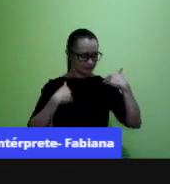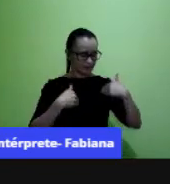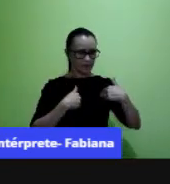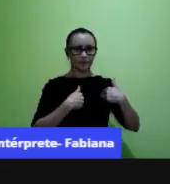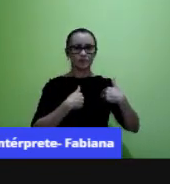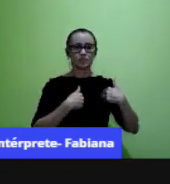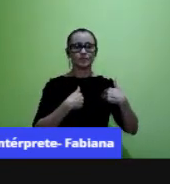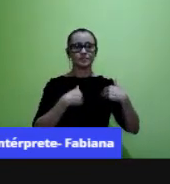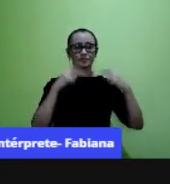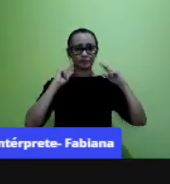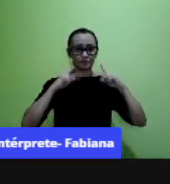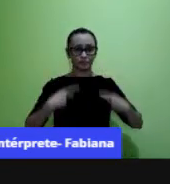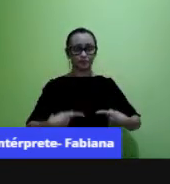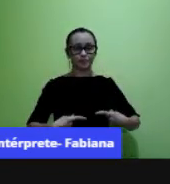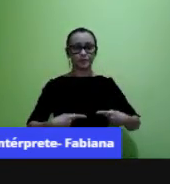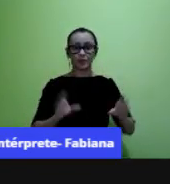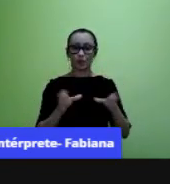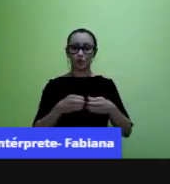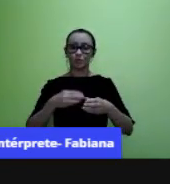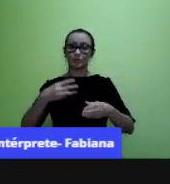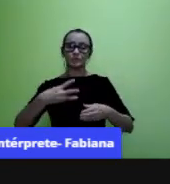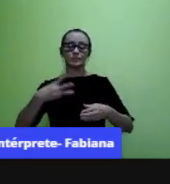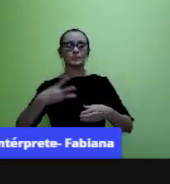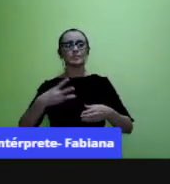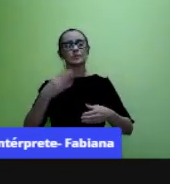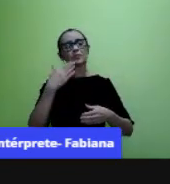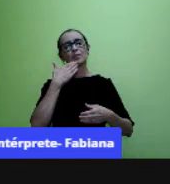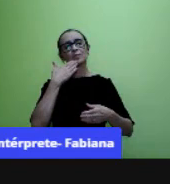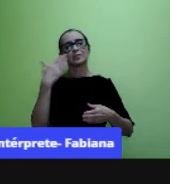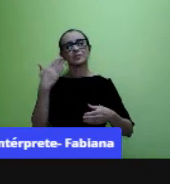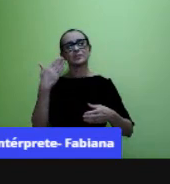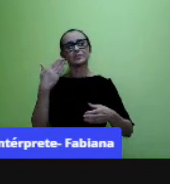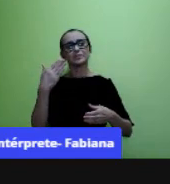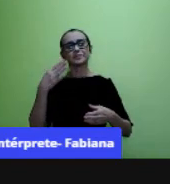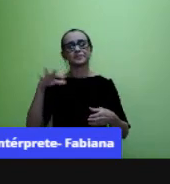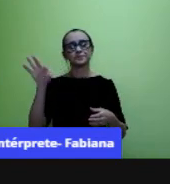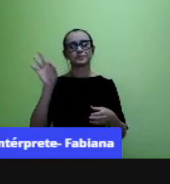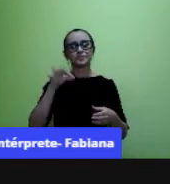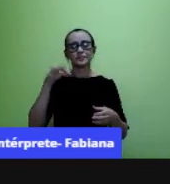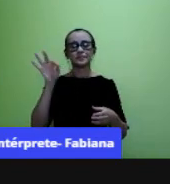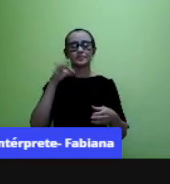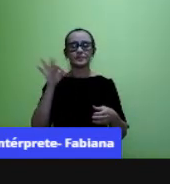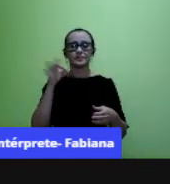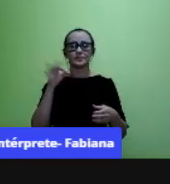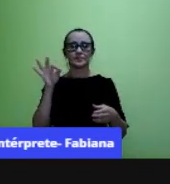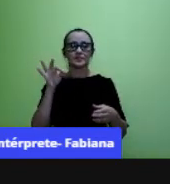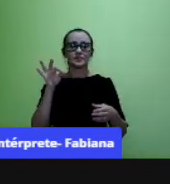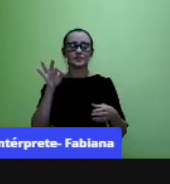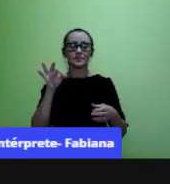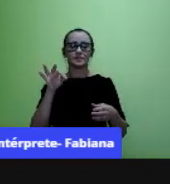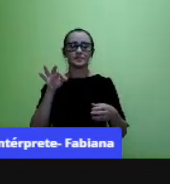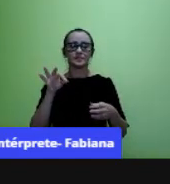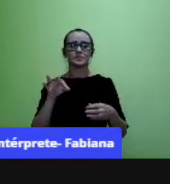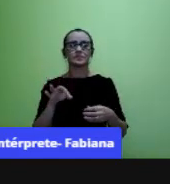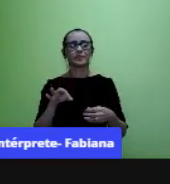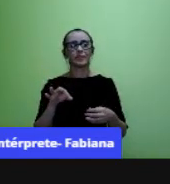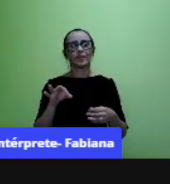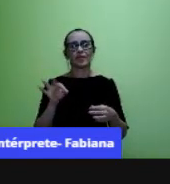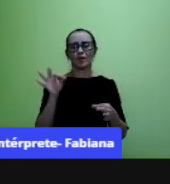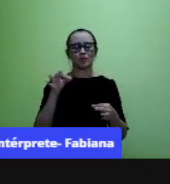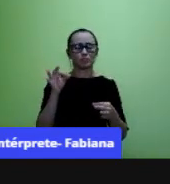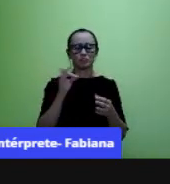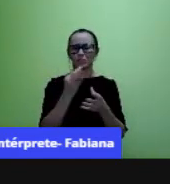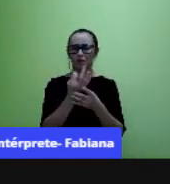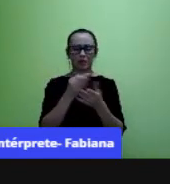grupo 3, eu já quero que o responsável dê um paninho para a criança, uma toalha de rosto, uma toalha de